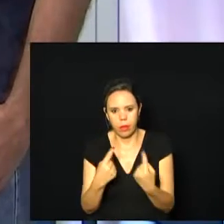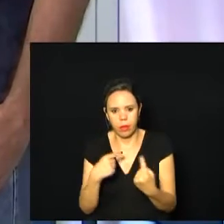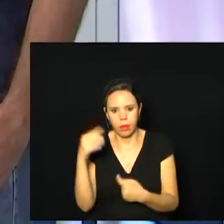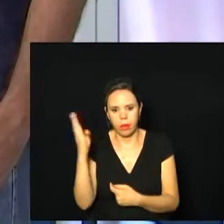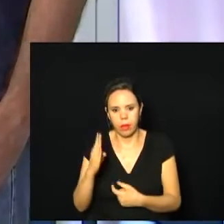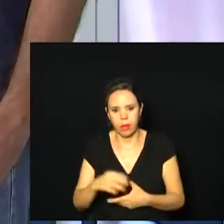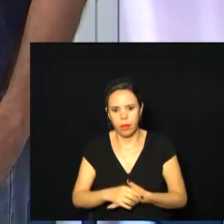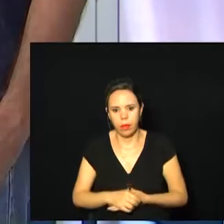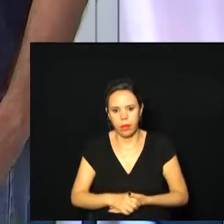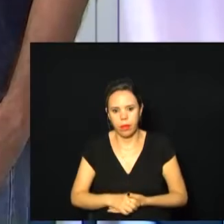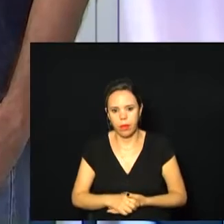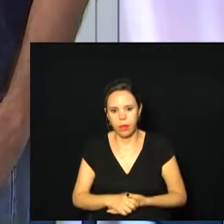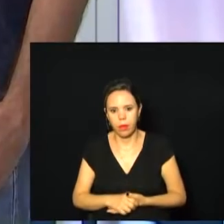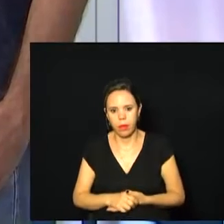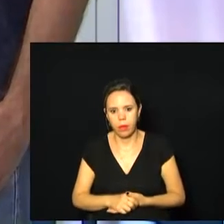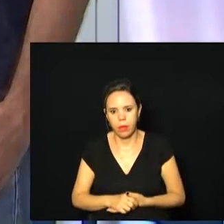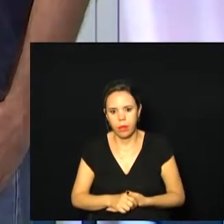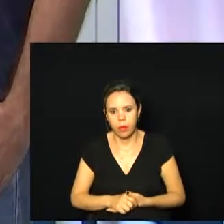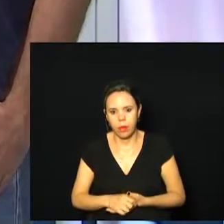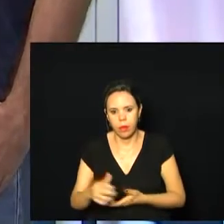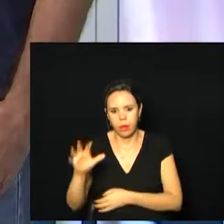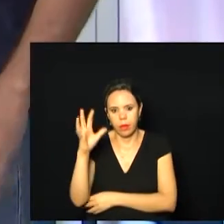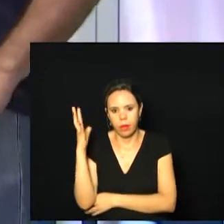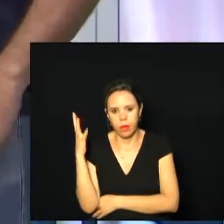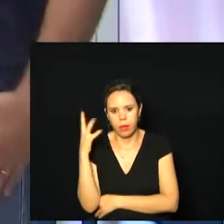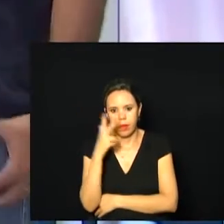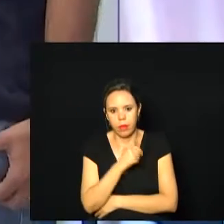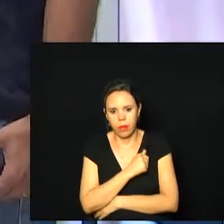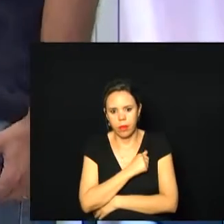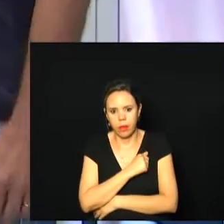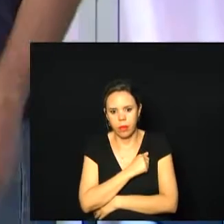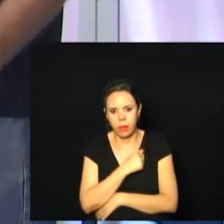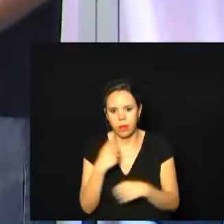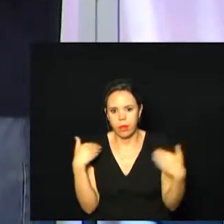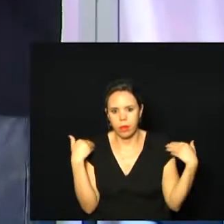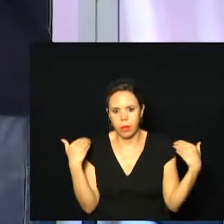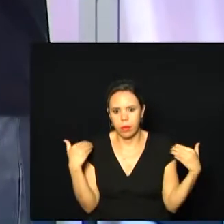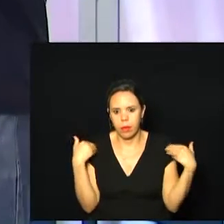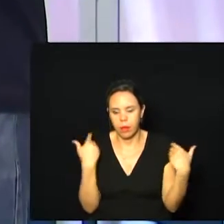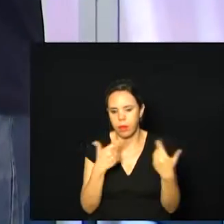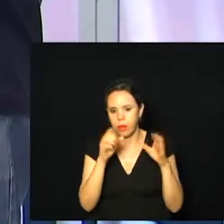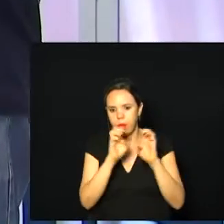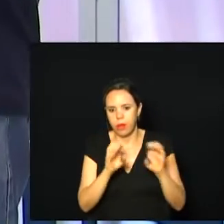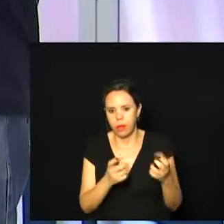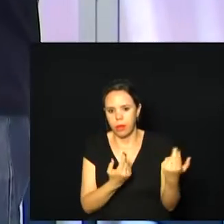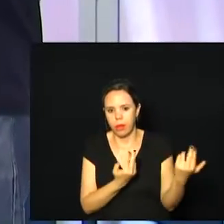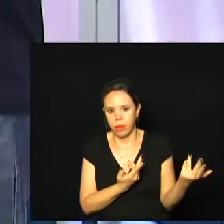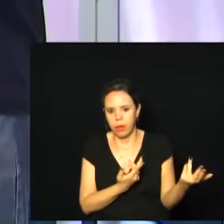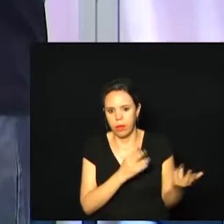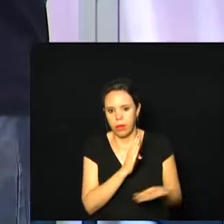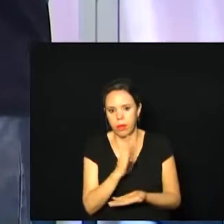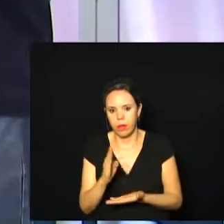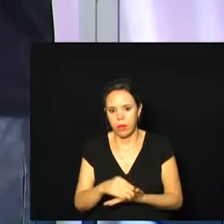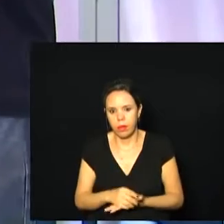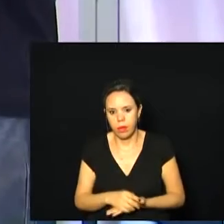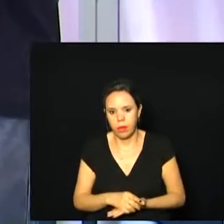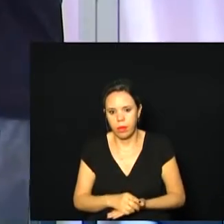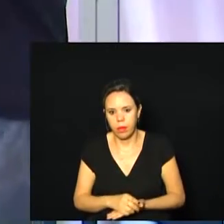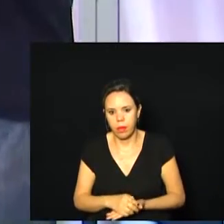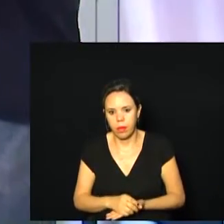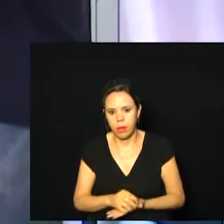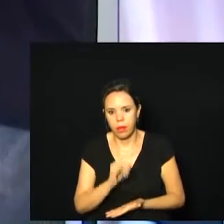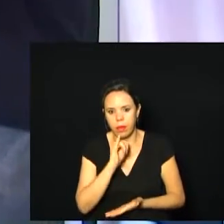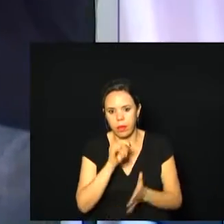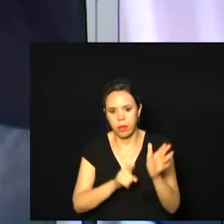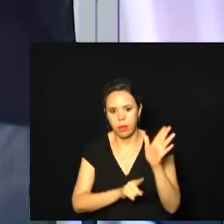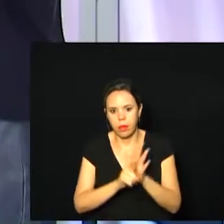Brasil, né? Que é um bosque também muito bonito, mas para passeio, né? Não tem essa estrutura de biblioteca. Bom, deixa eu te fazer